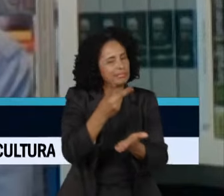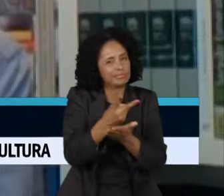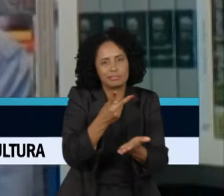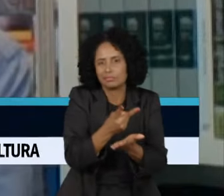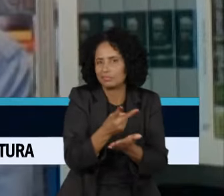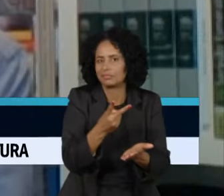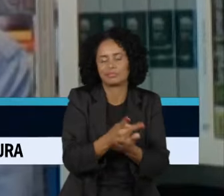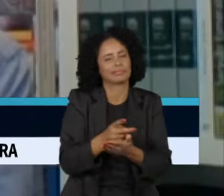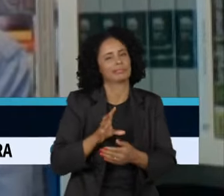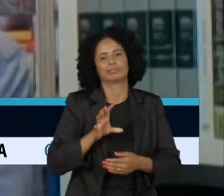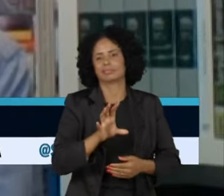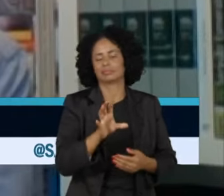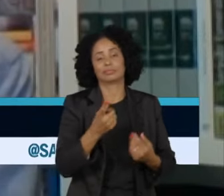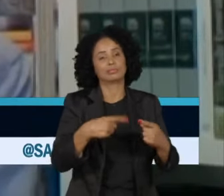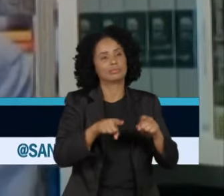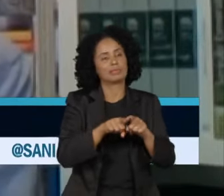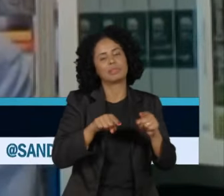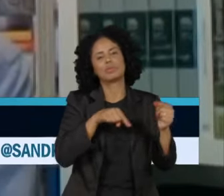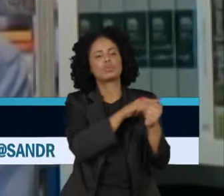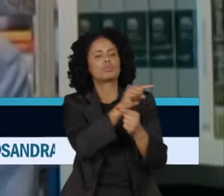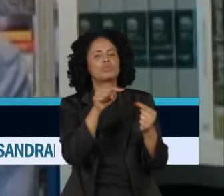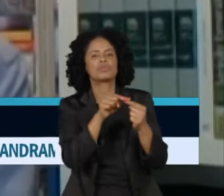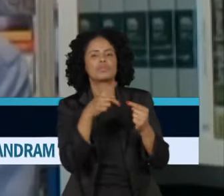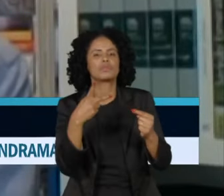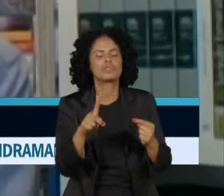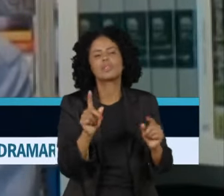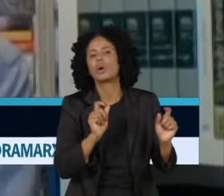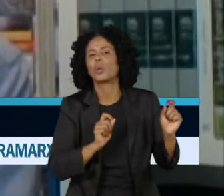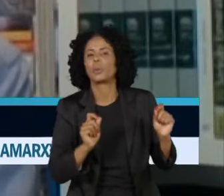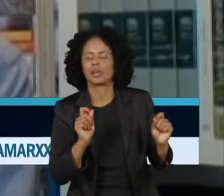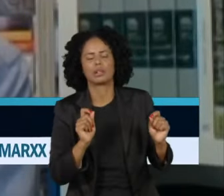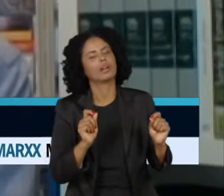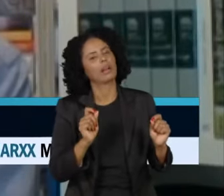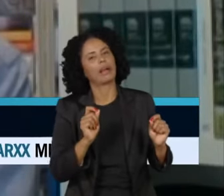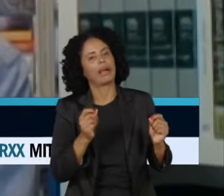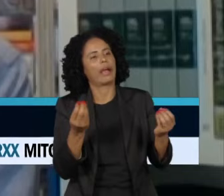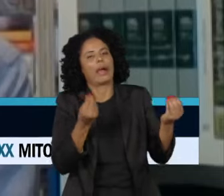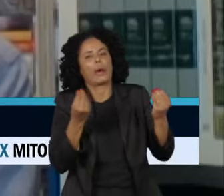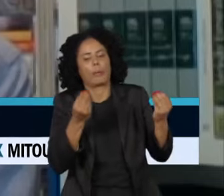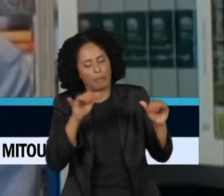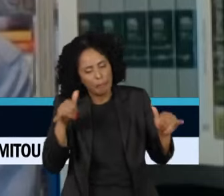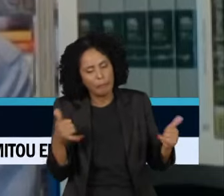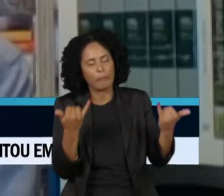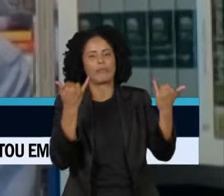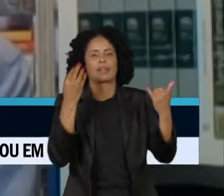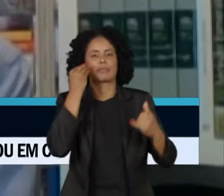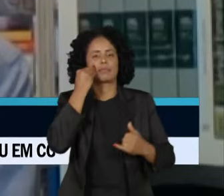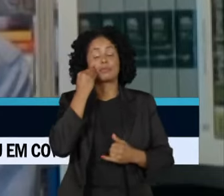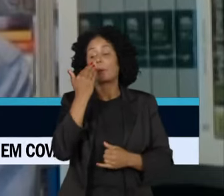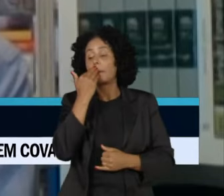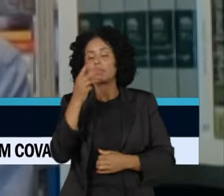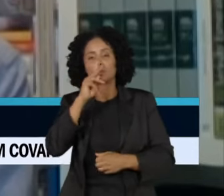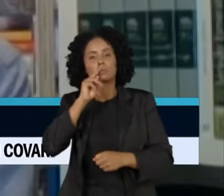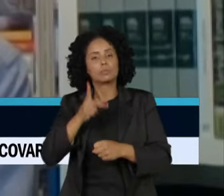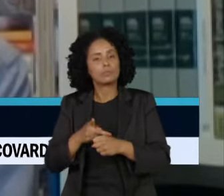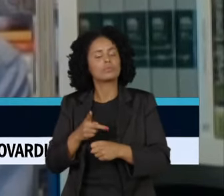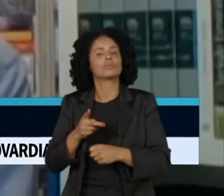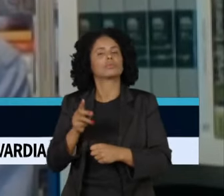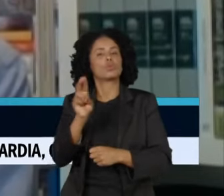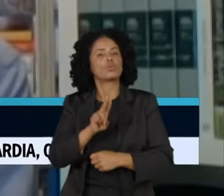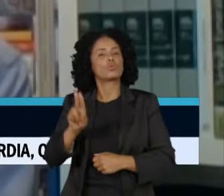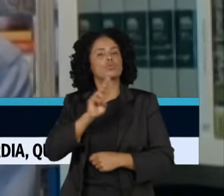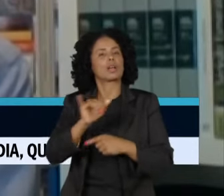um determinado e específico fim, né? Nós vamos pedir para que o Procurador-Geral da República, Augusto Aras, tome as medidas necessárias, mediante